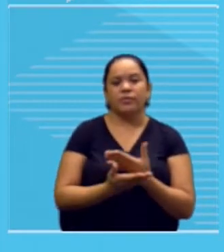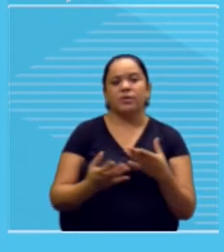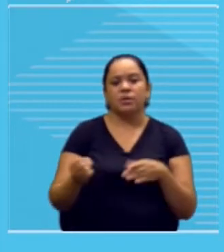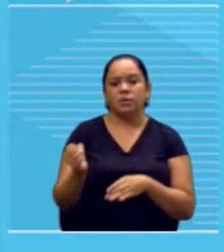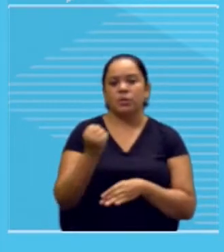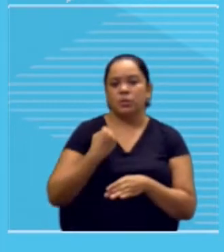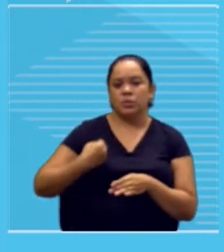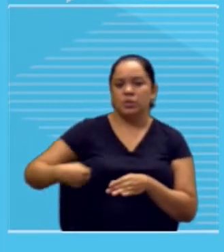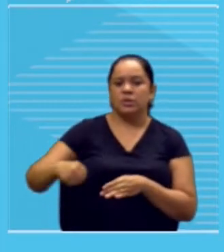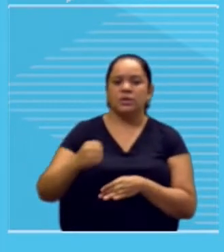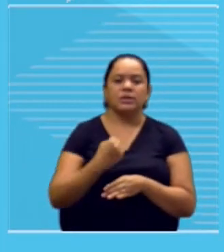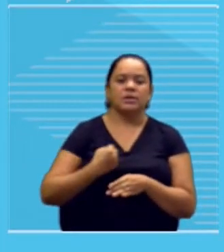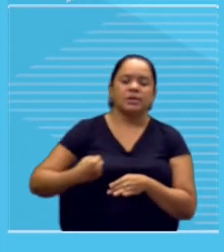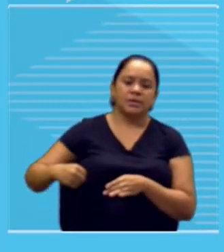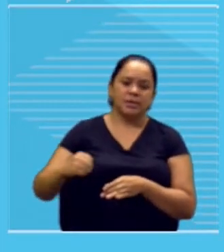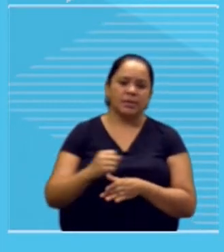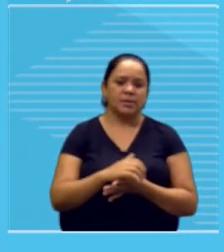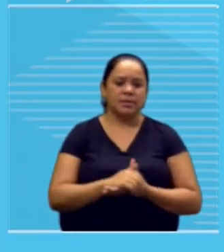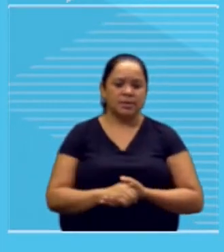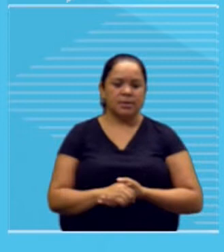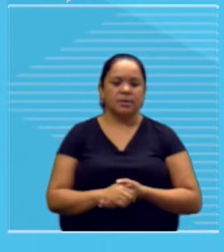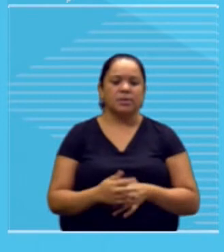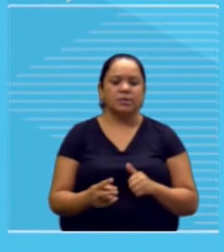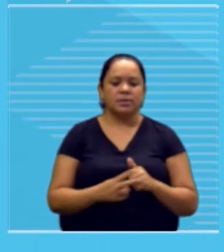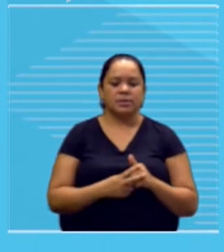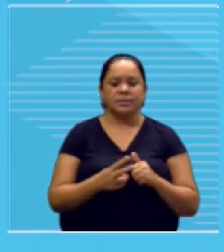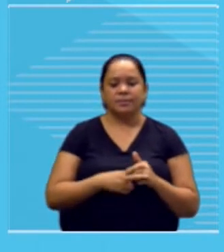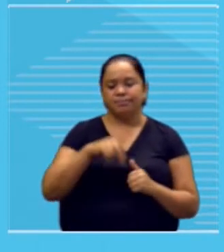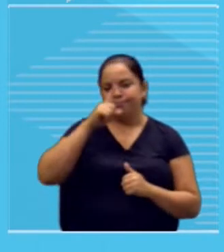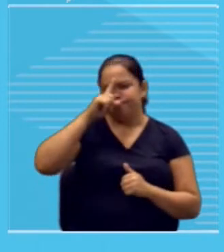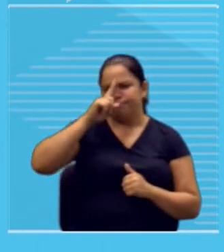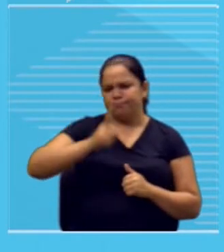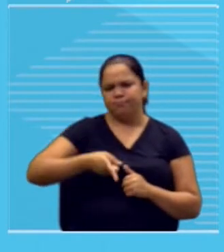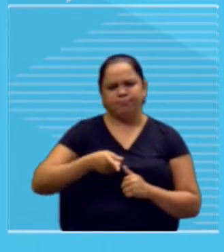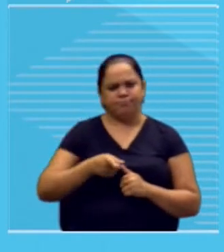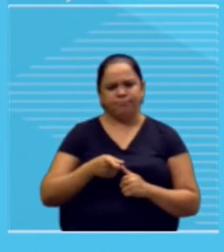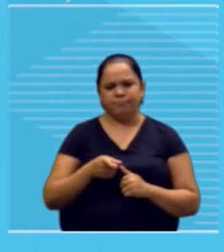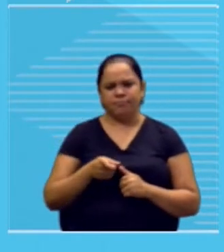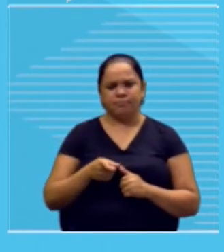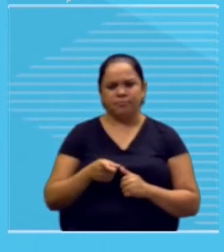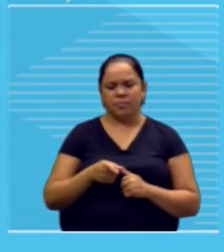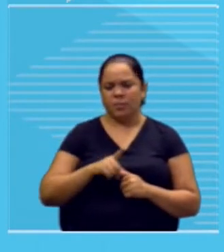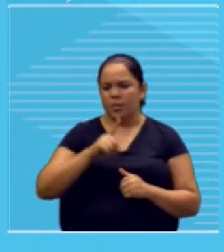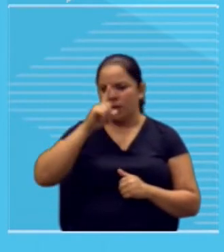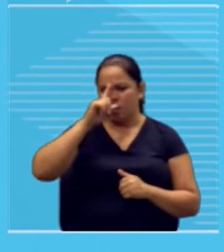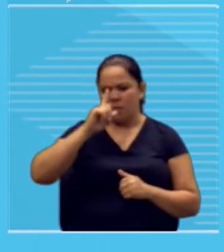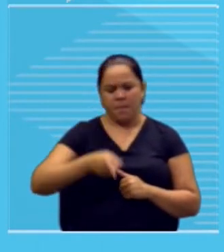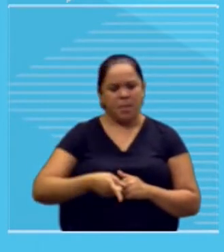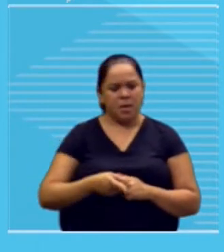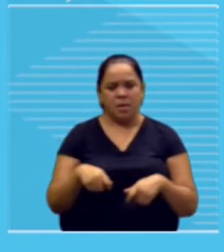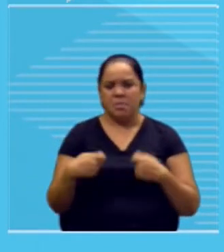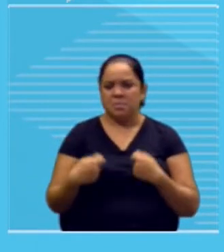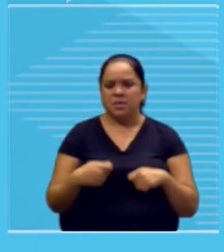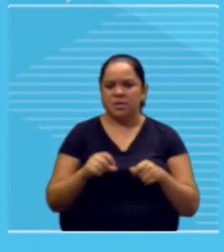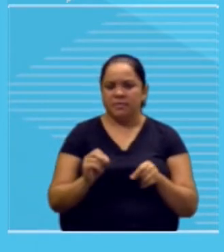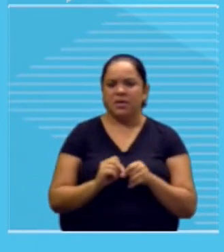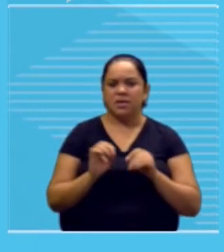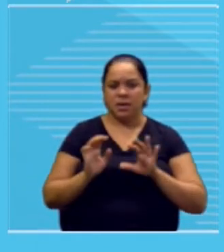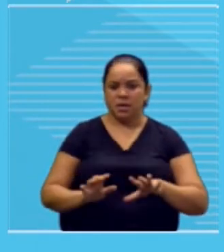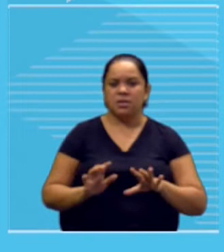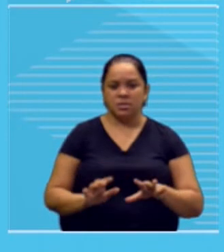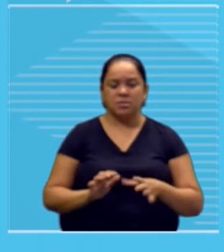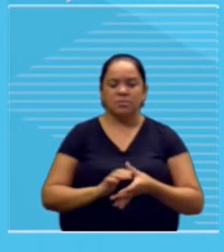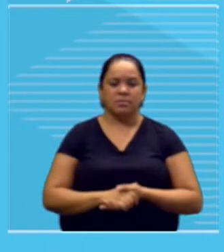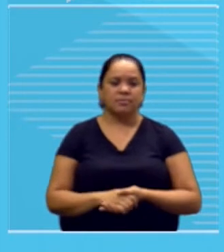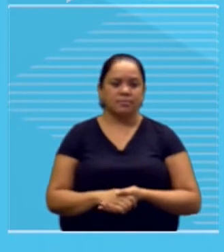instrução de como fazer E aí esses verbos no imperativo eles vão direto ao ponto eles não vão ficar dando volta não vão direto ao ponto vê se tem